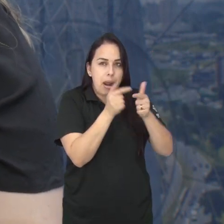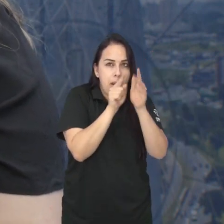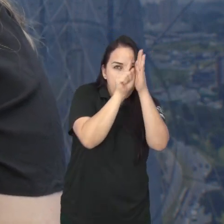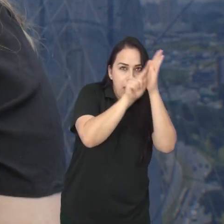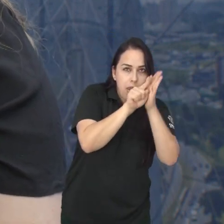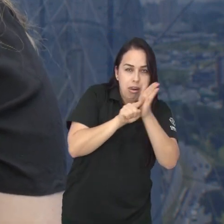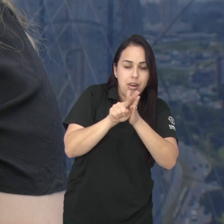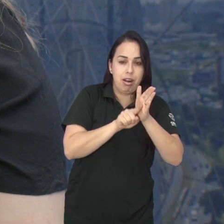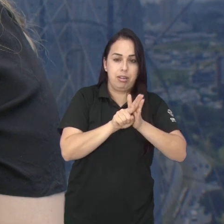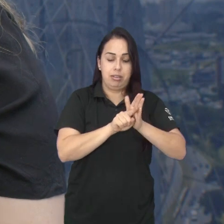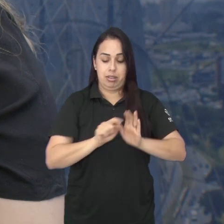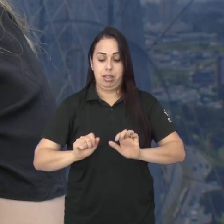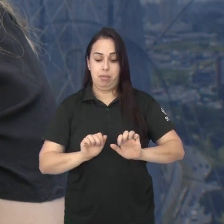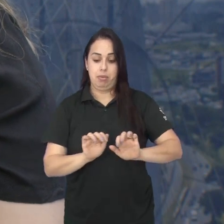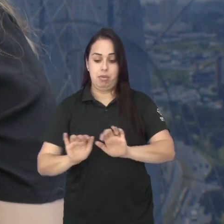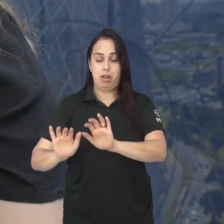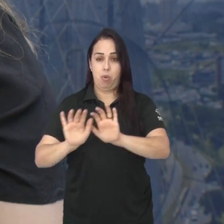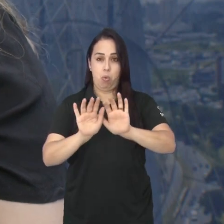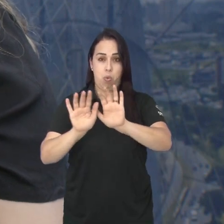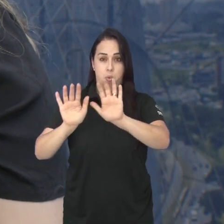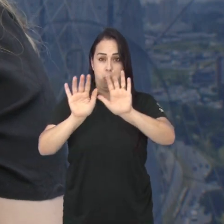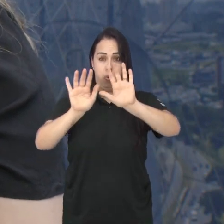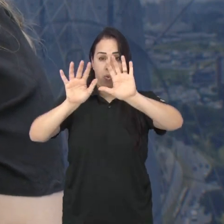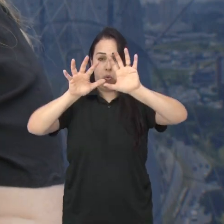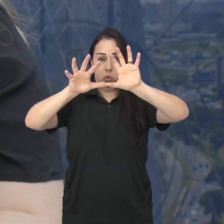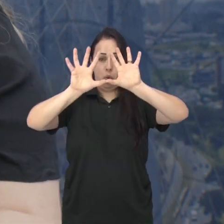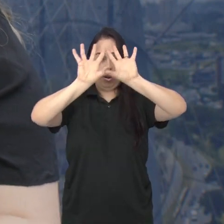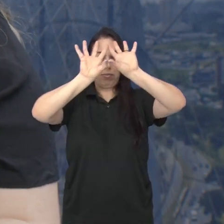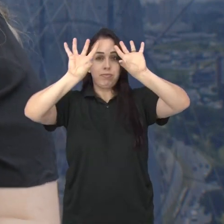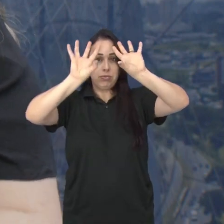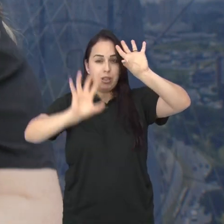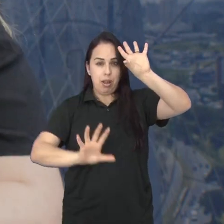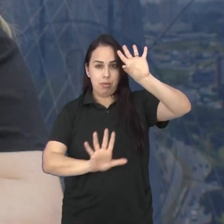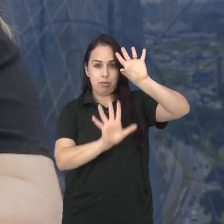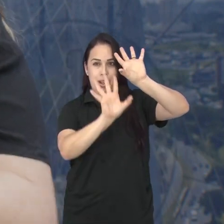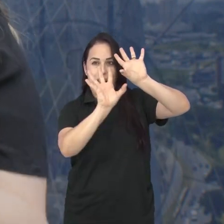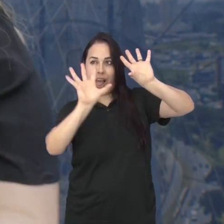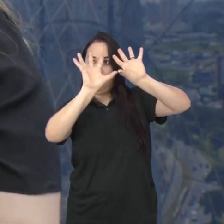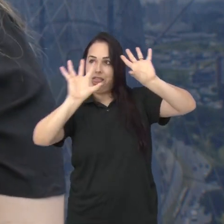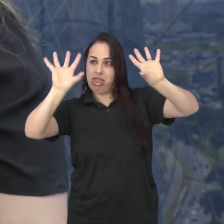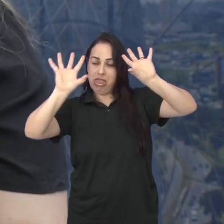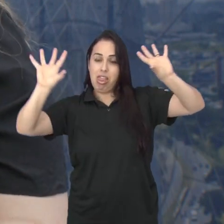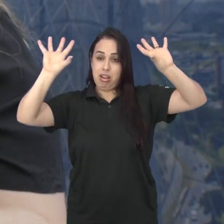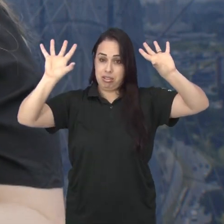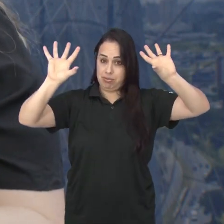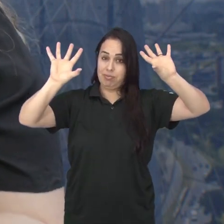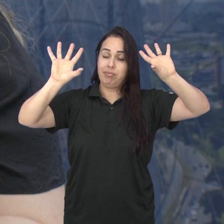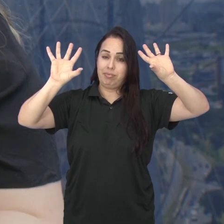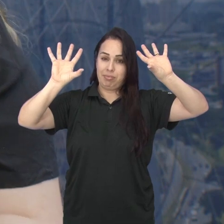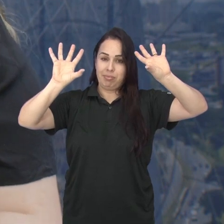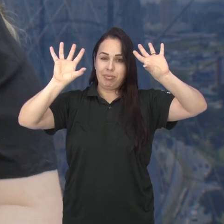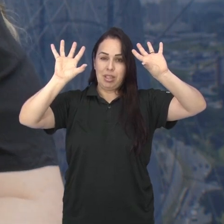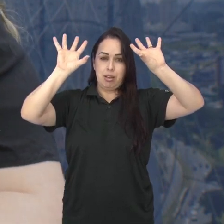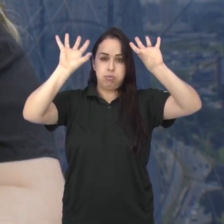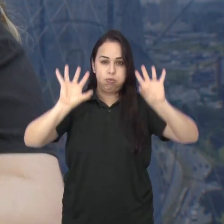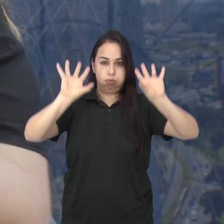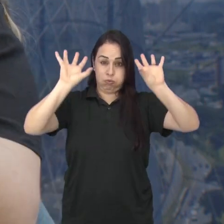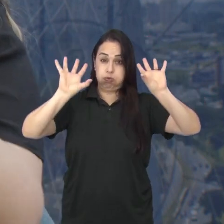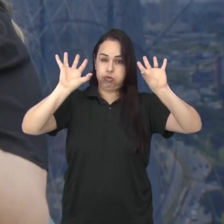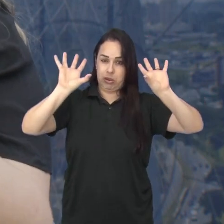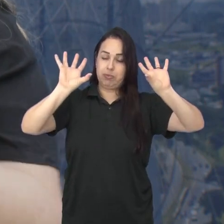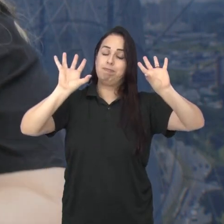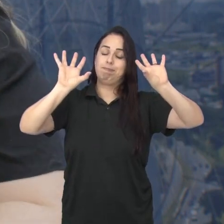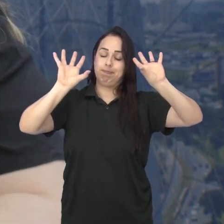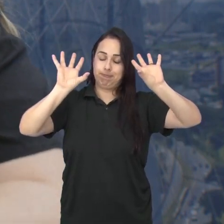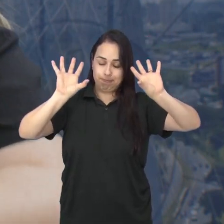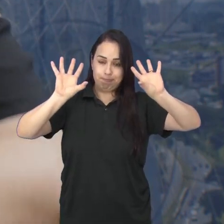sendo alimentada com o vapor da água, com a temperatura, e essa nuvem vai crescendo, o que faz com que ela tenha uma extensa